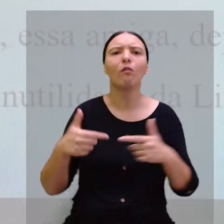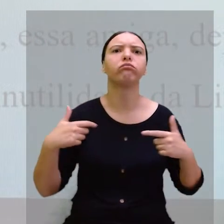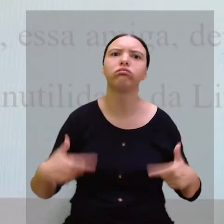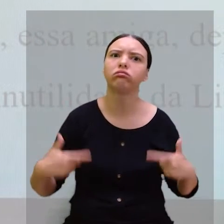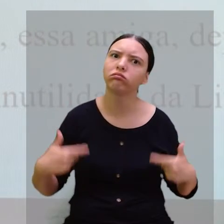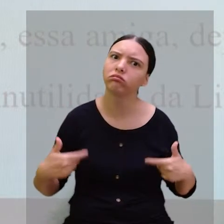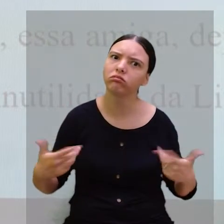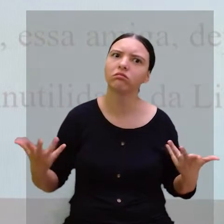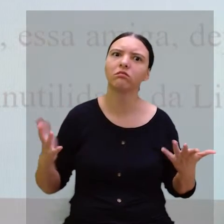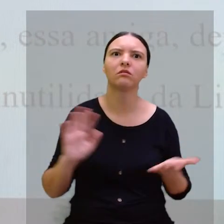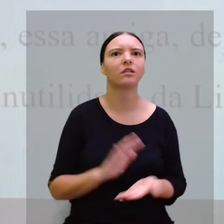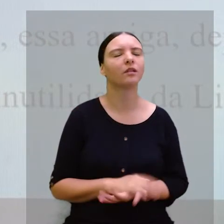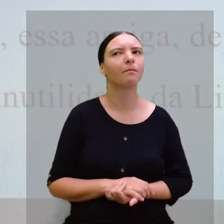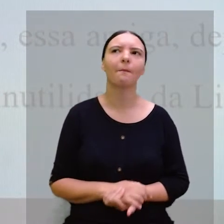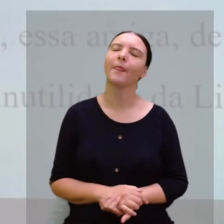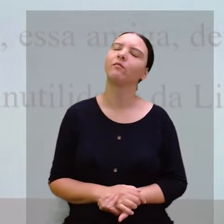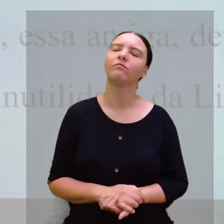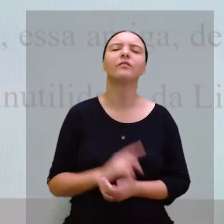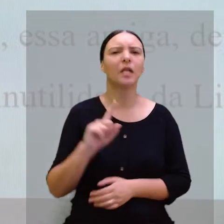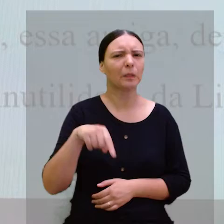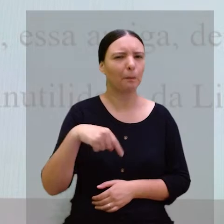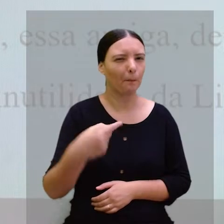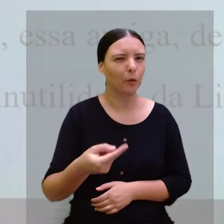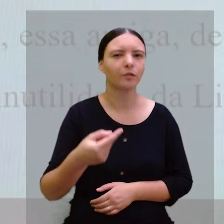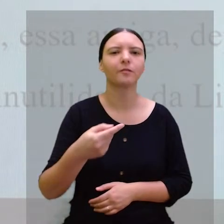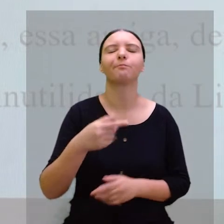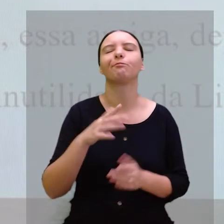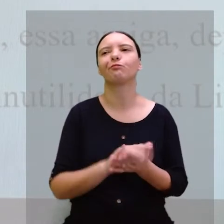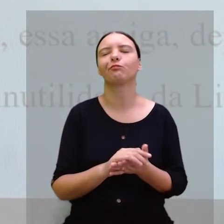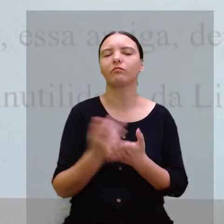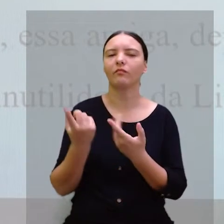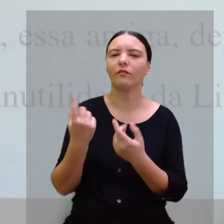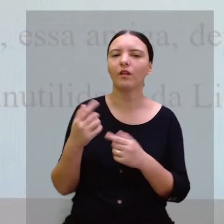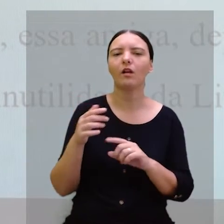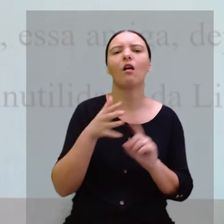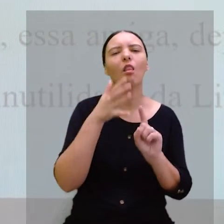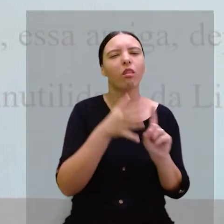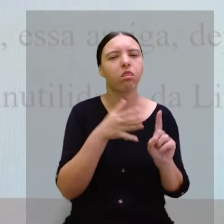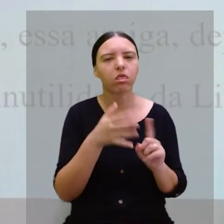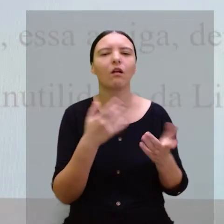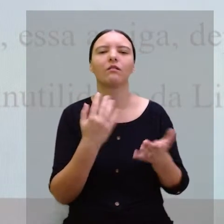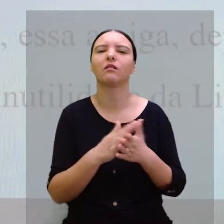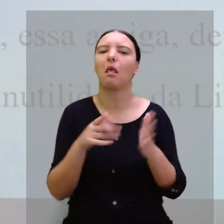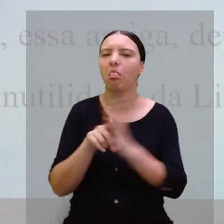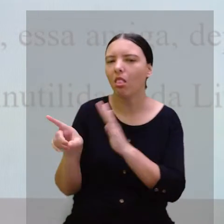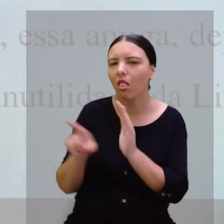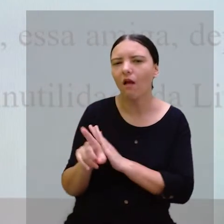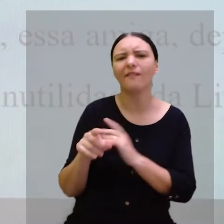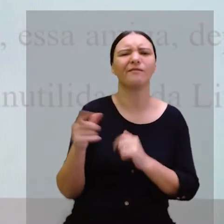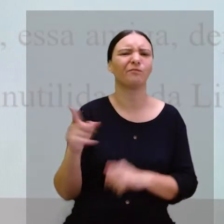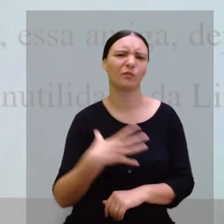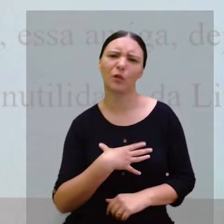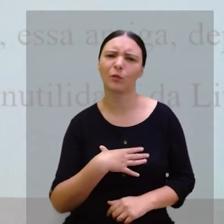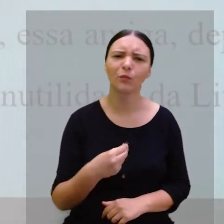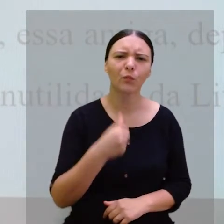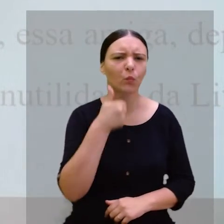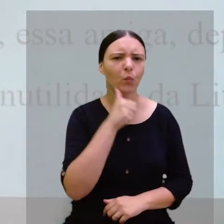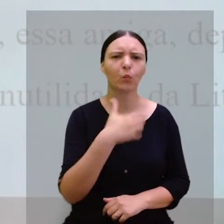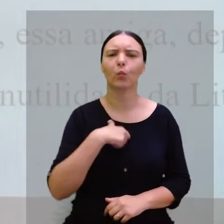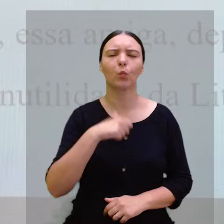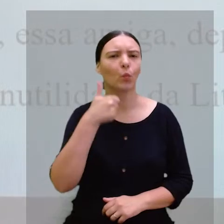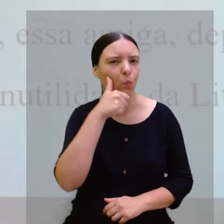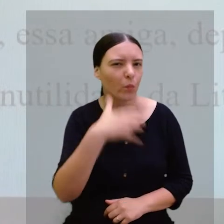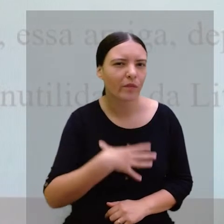contas. Então, depois desse longo discurso de afronta, e essa pessoa falando, não, que o filho, a filha, o cunhado,